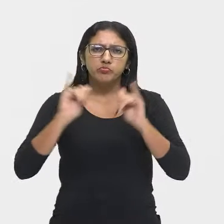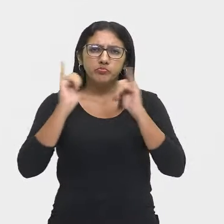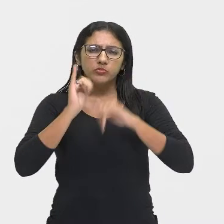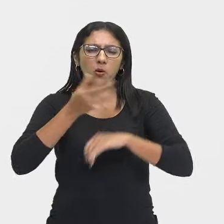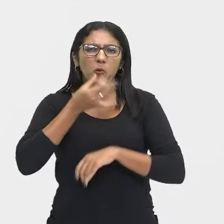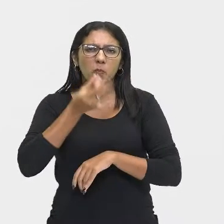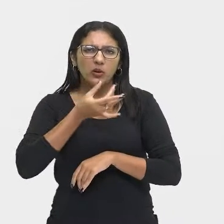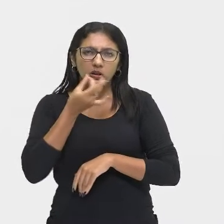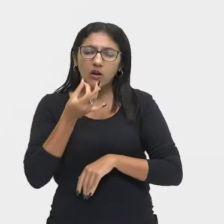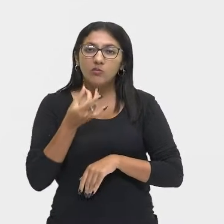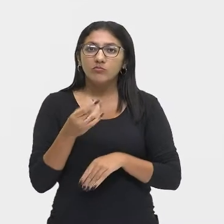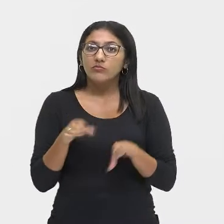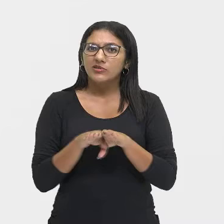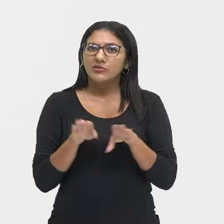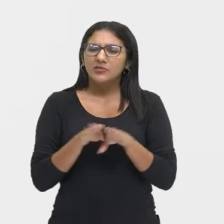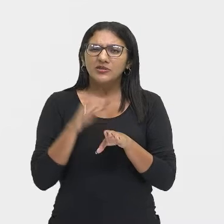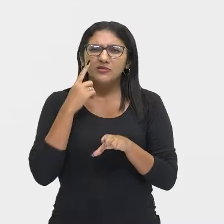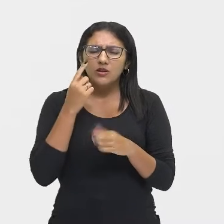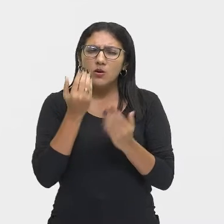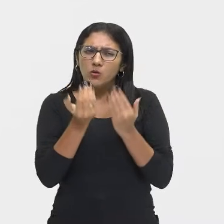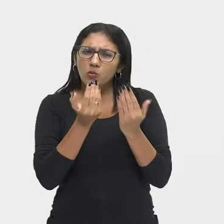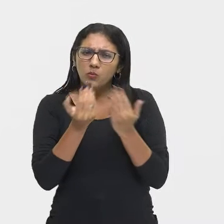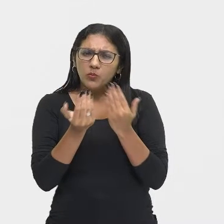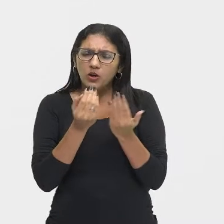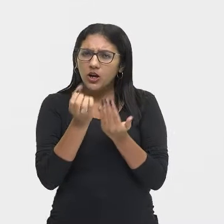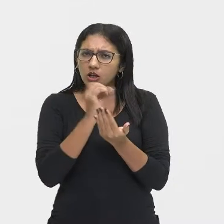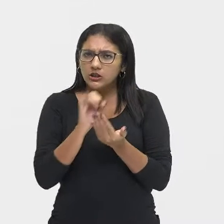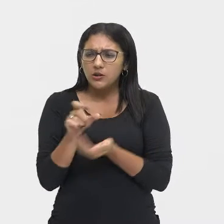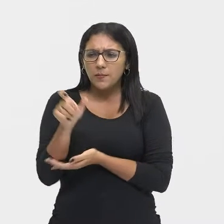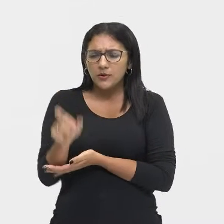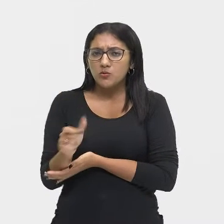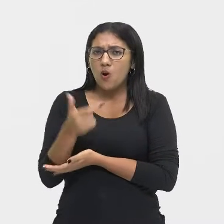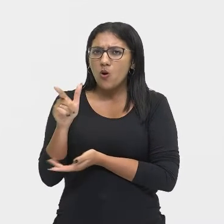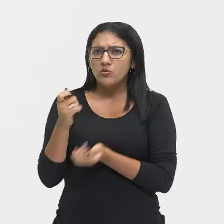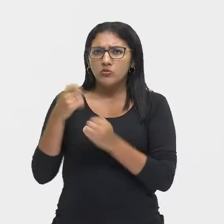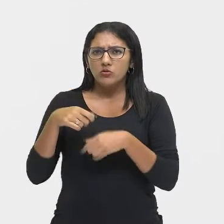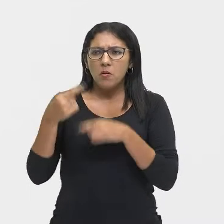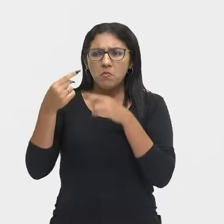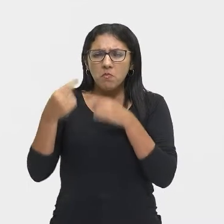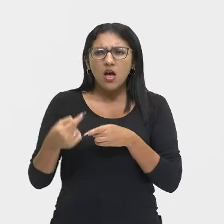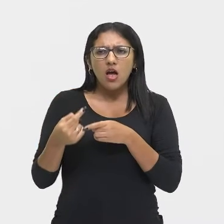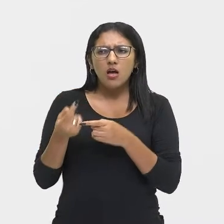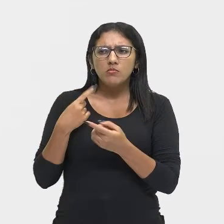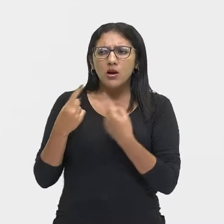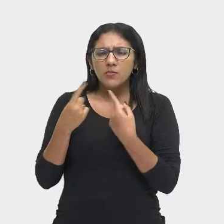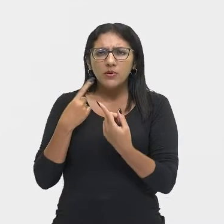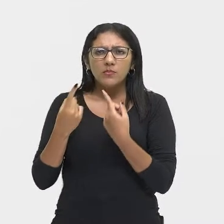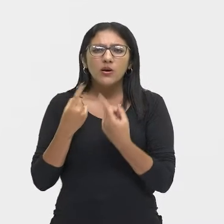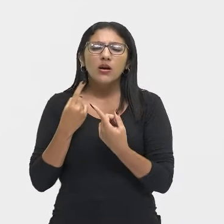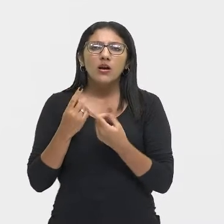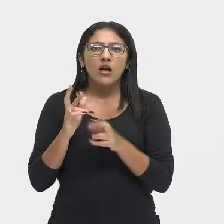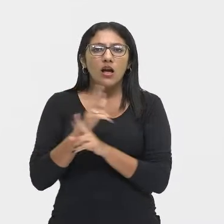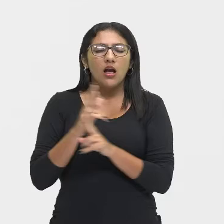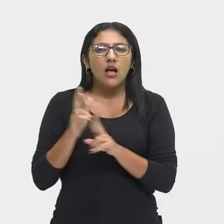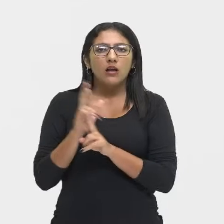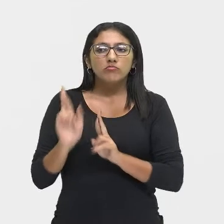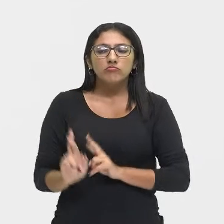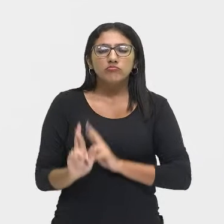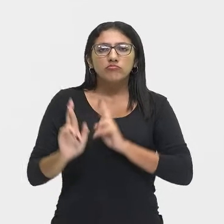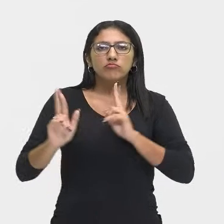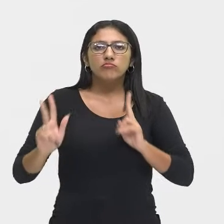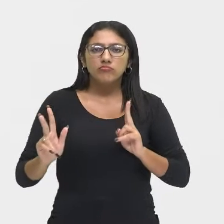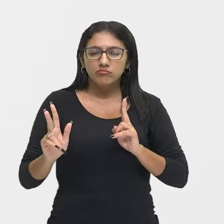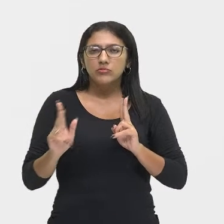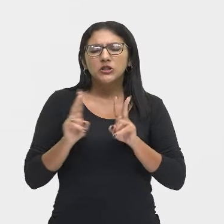e quando começa o direito do outro em não ter o seu nome associado a possíveis